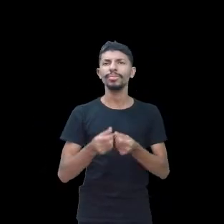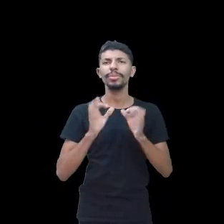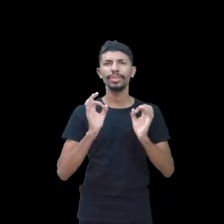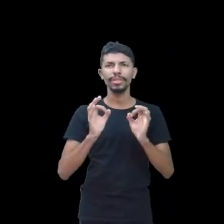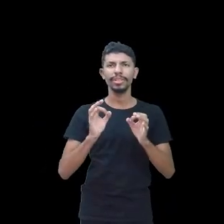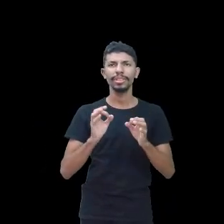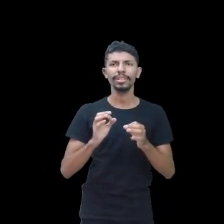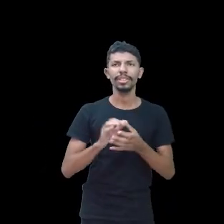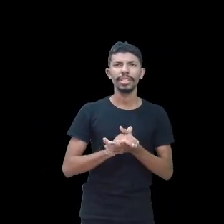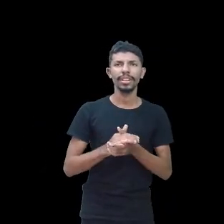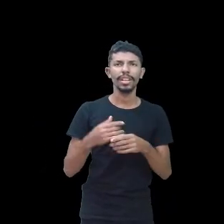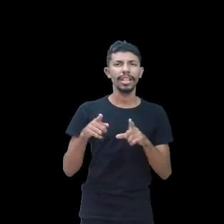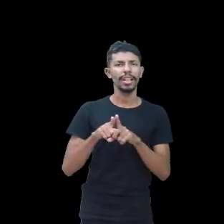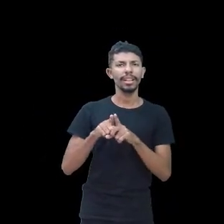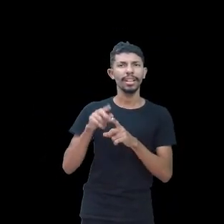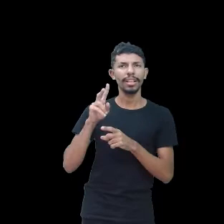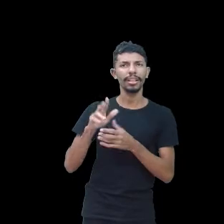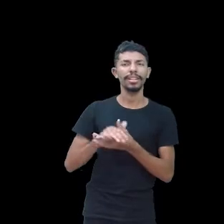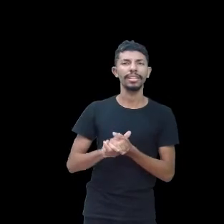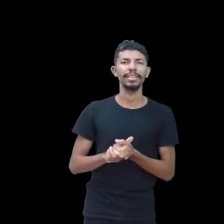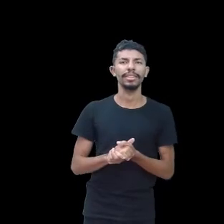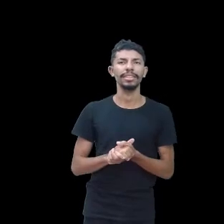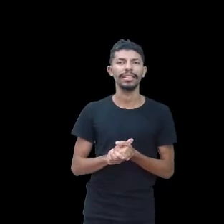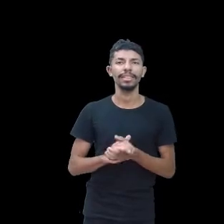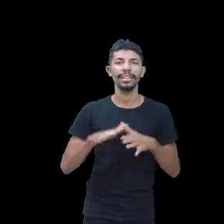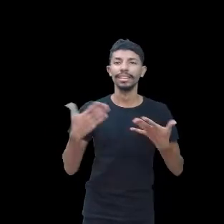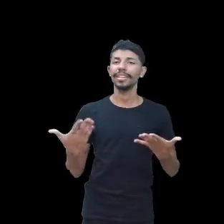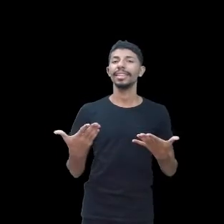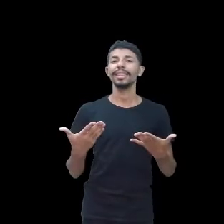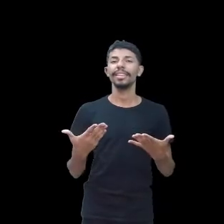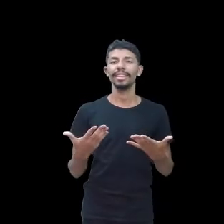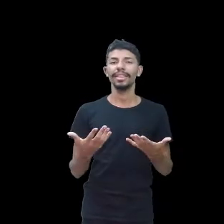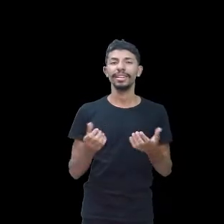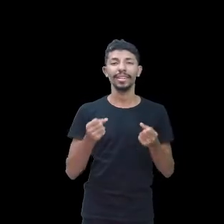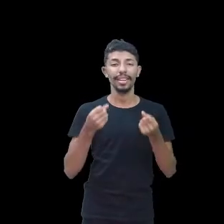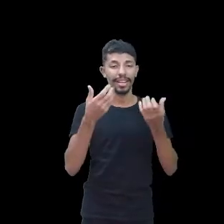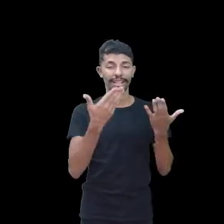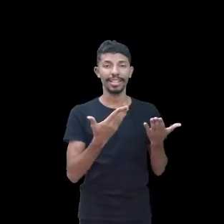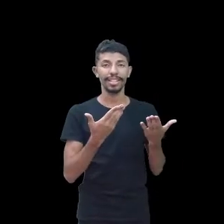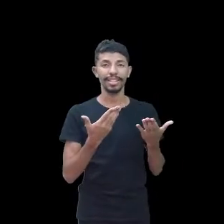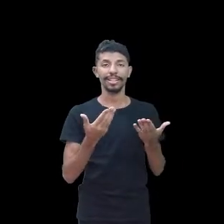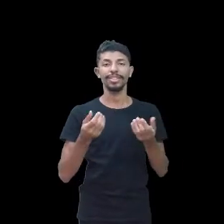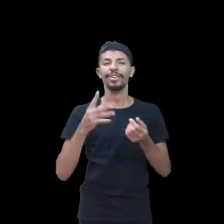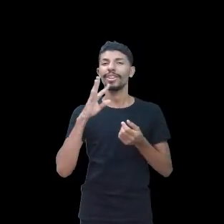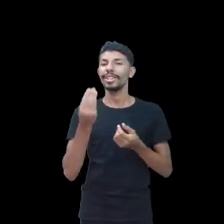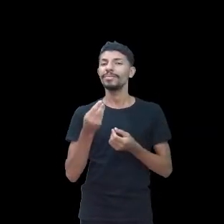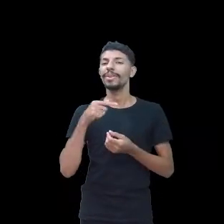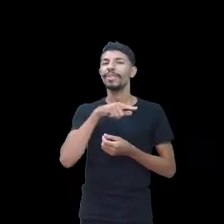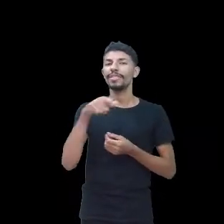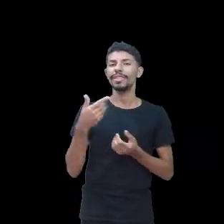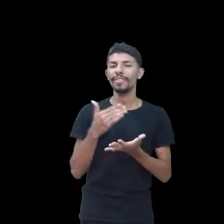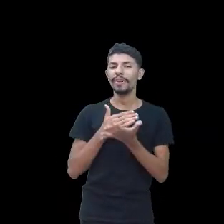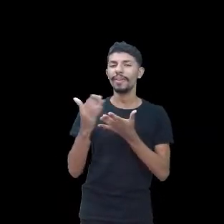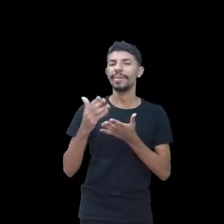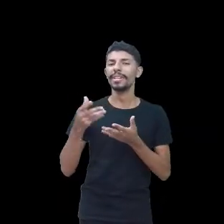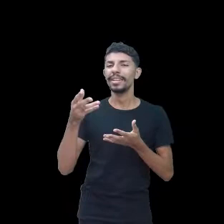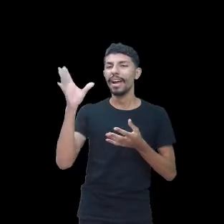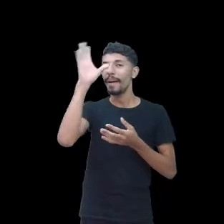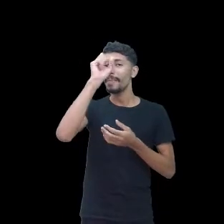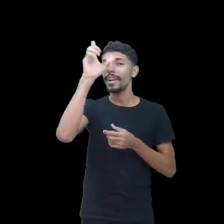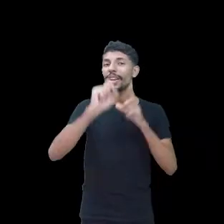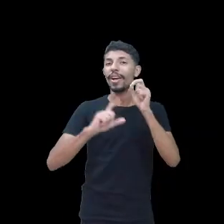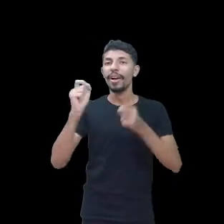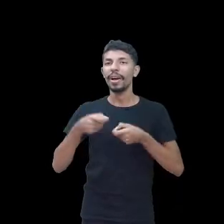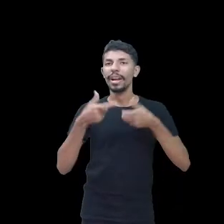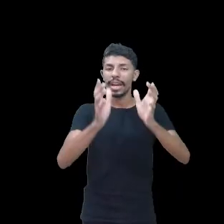aqui rapidinho, só pra eu agradecer. É isso aí, meus esquadrilheiros, com esses ensinamentos aí que vocês vão aprender a tirar a brava no brega funk. É nóis,